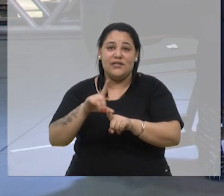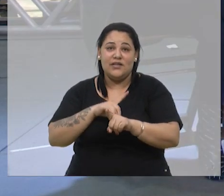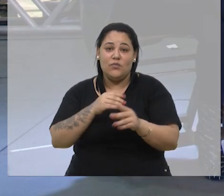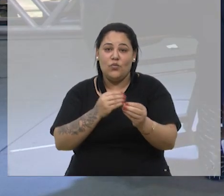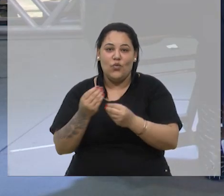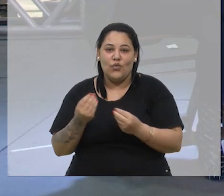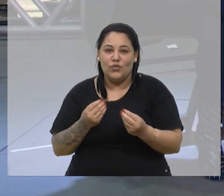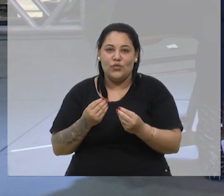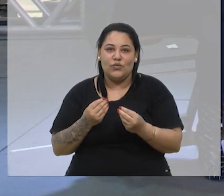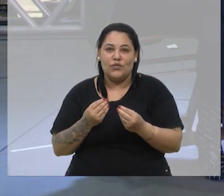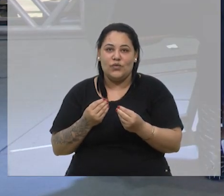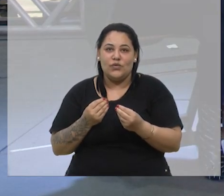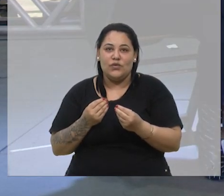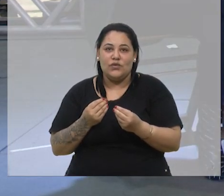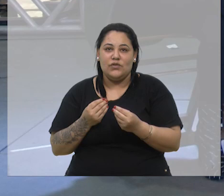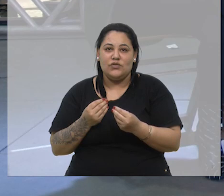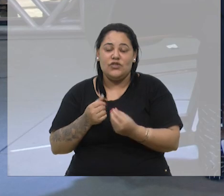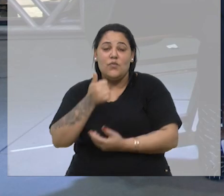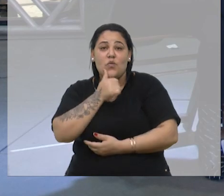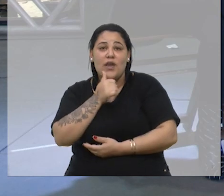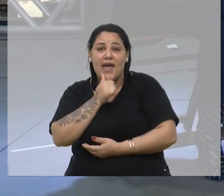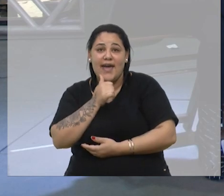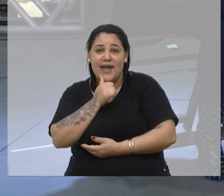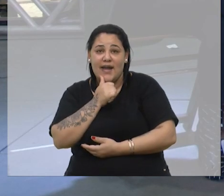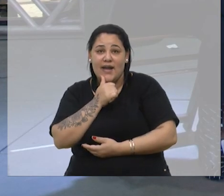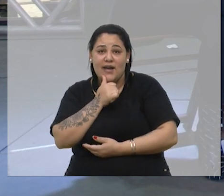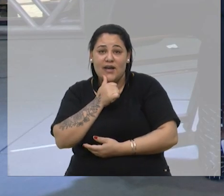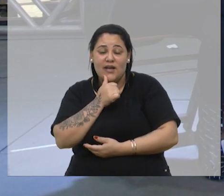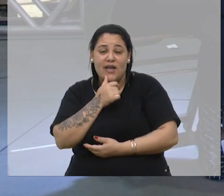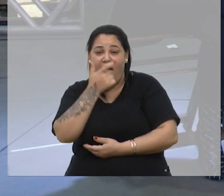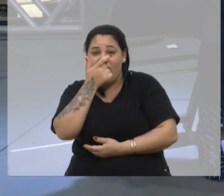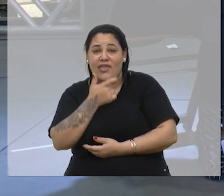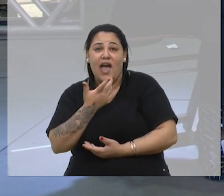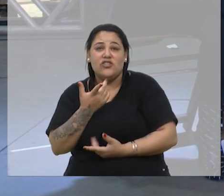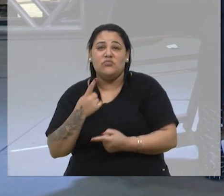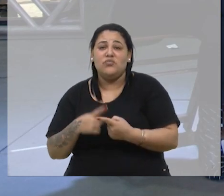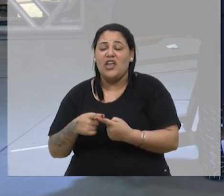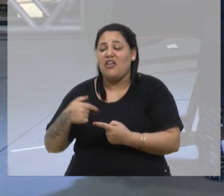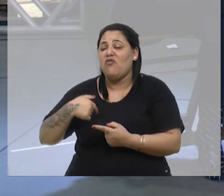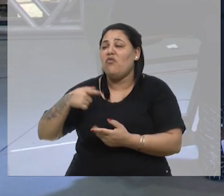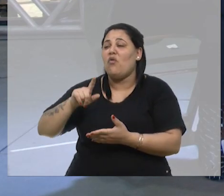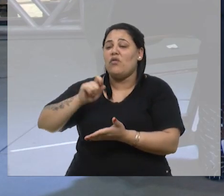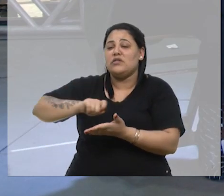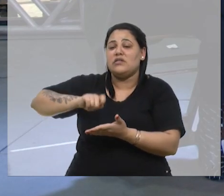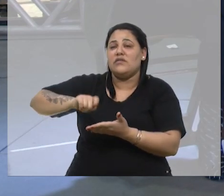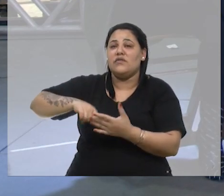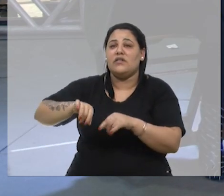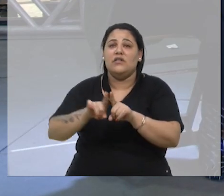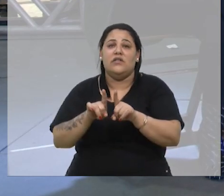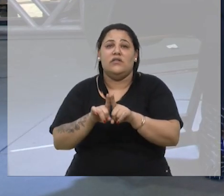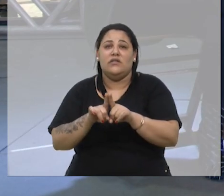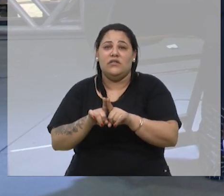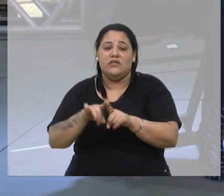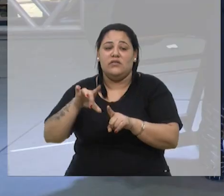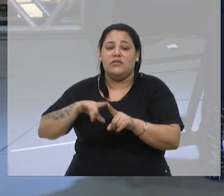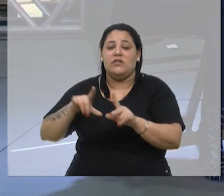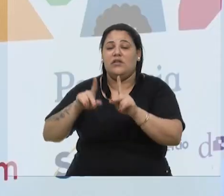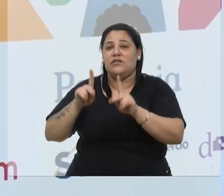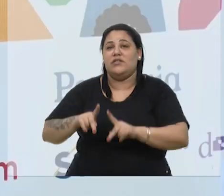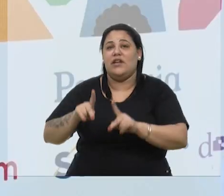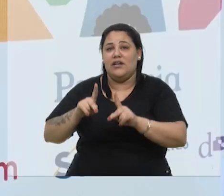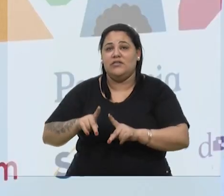garganta. E aí eu já fiquei desconfiada, né? Porque o Chekhov fala, né? Se tem um revólver, se o conto mostra o revólver, ele vai disparar a